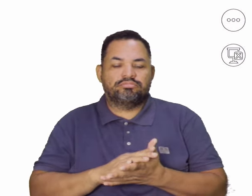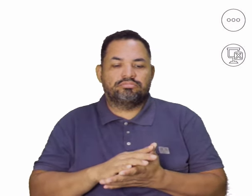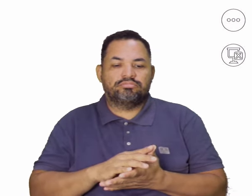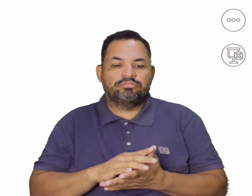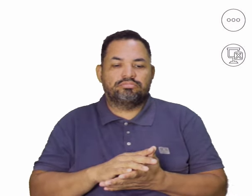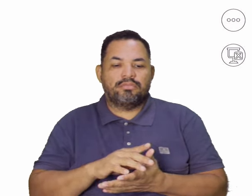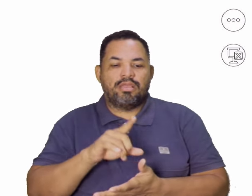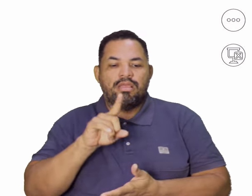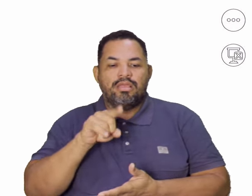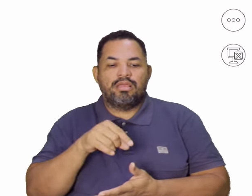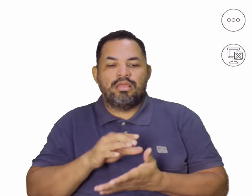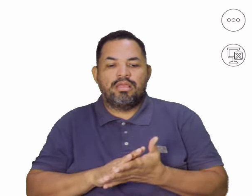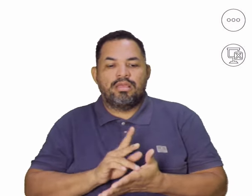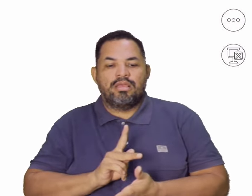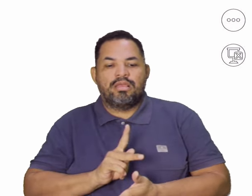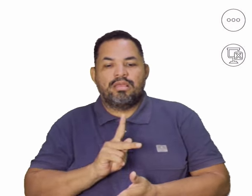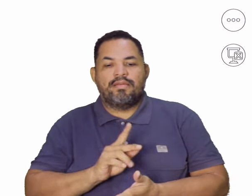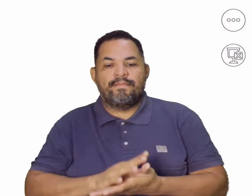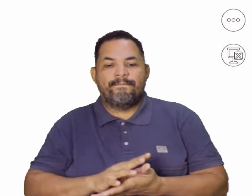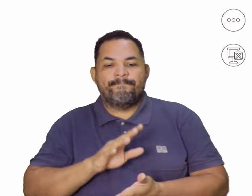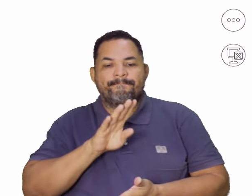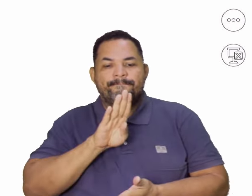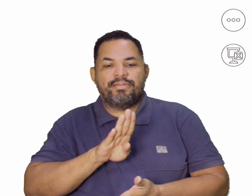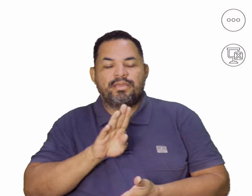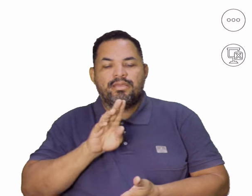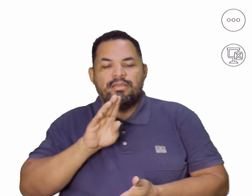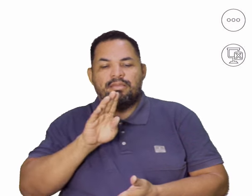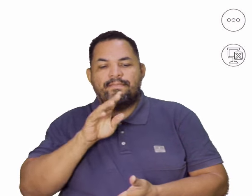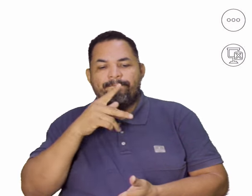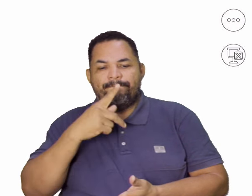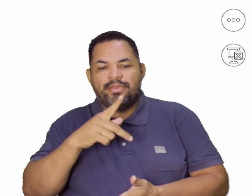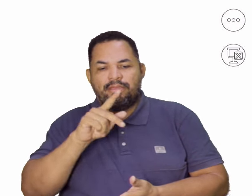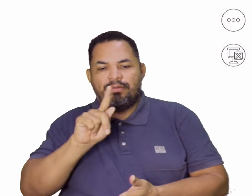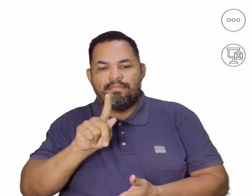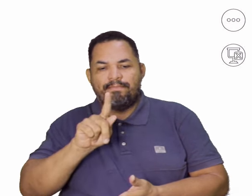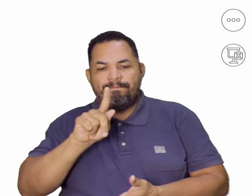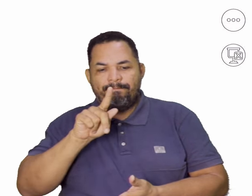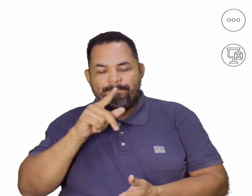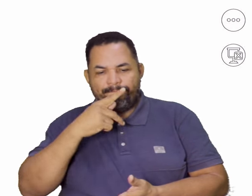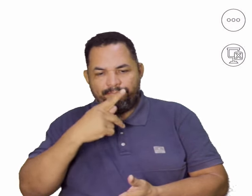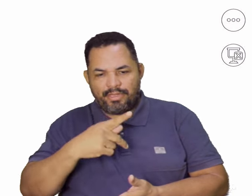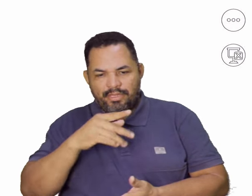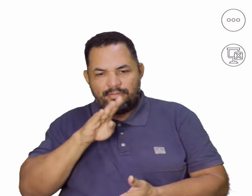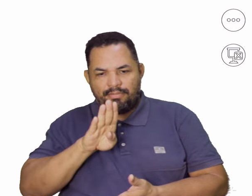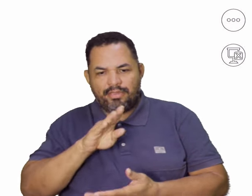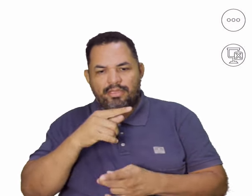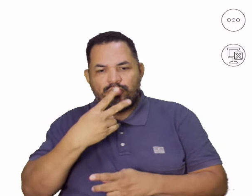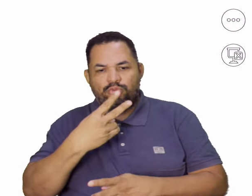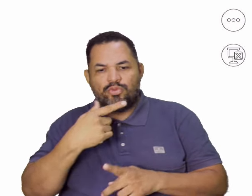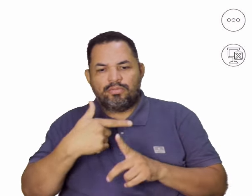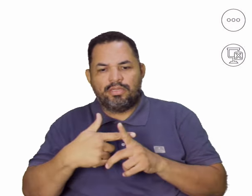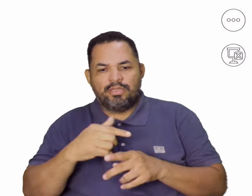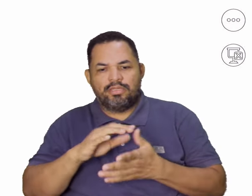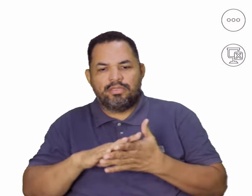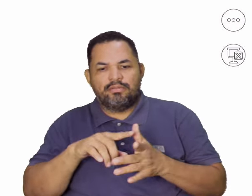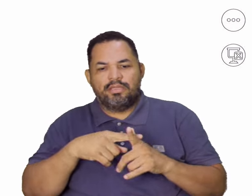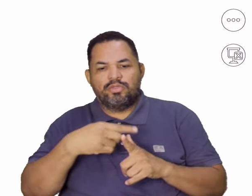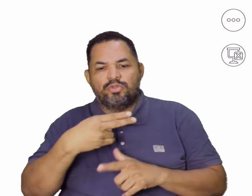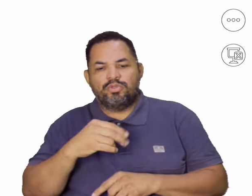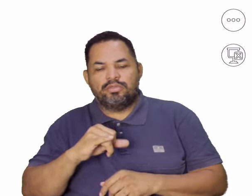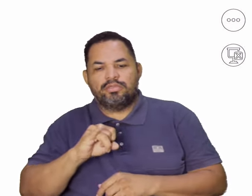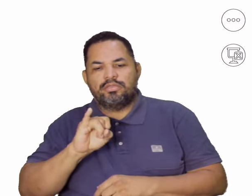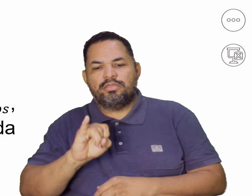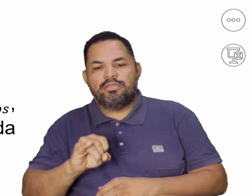apenas os produtos PB 2 mais e 2is e menos por quê Porque o PB I2